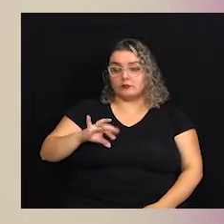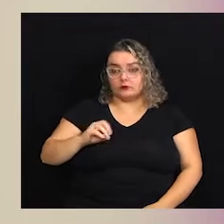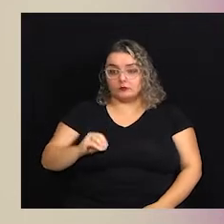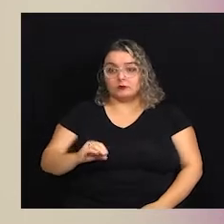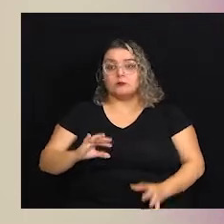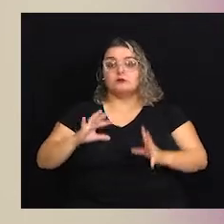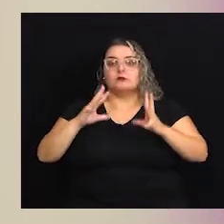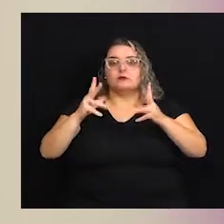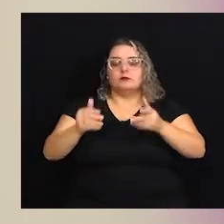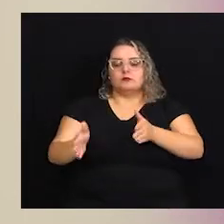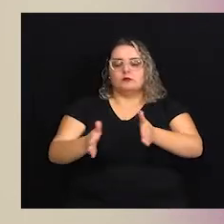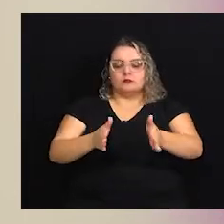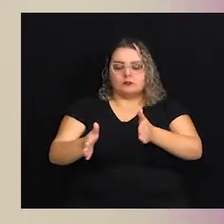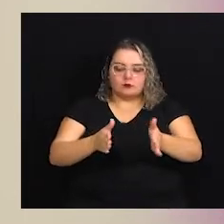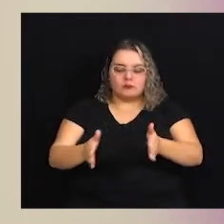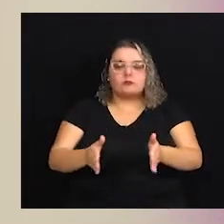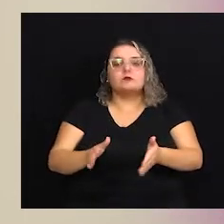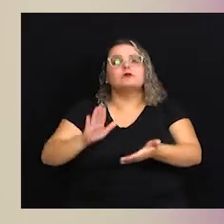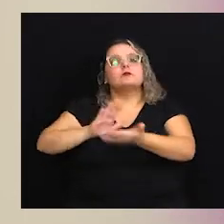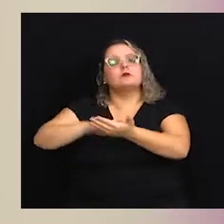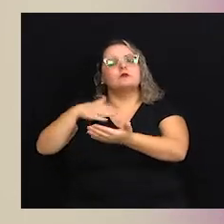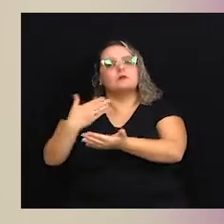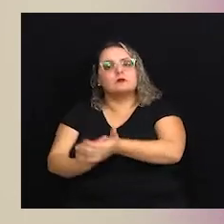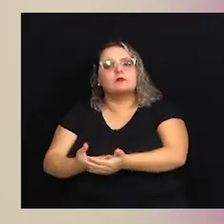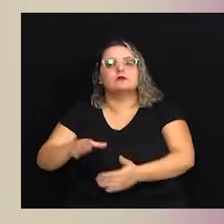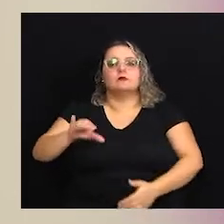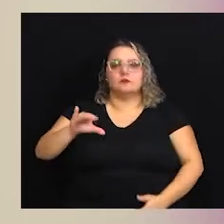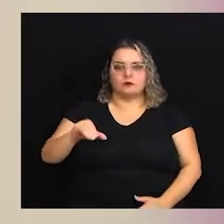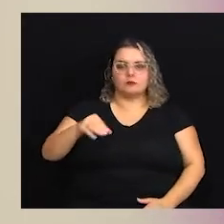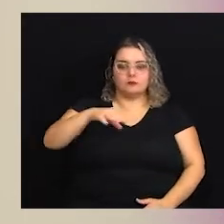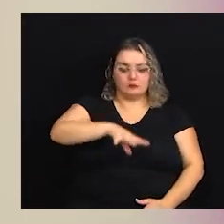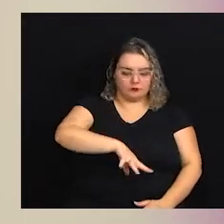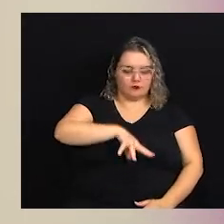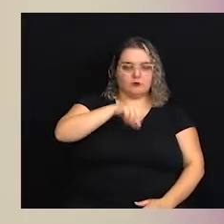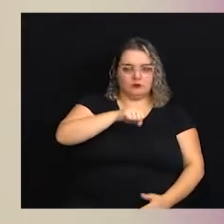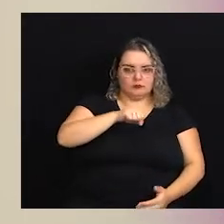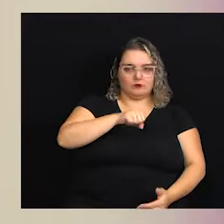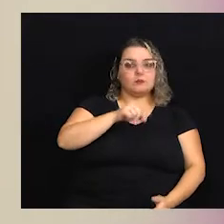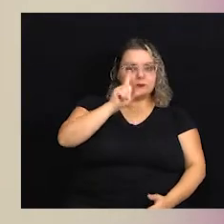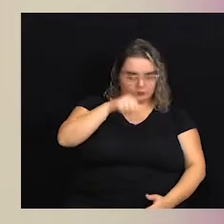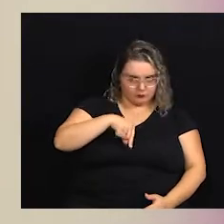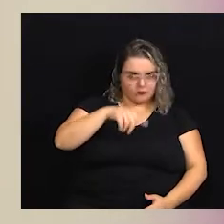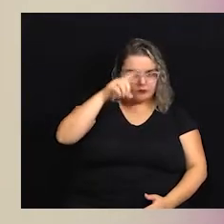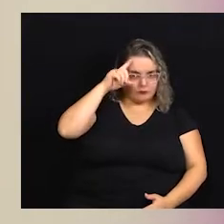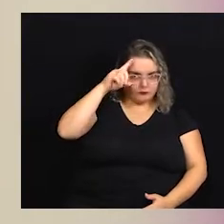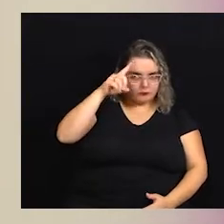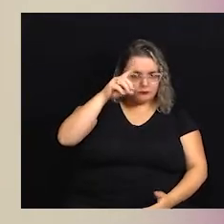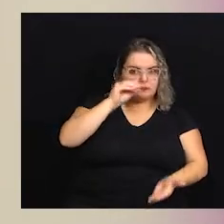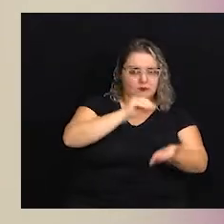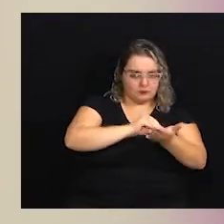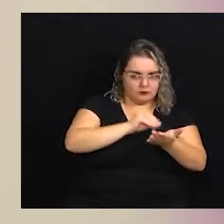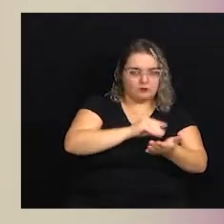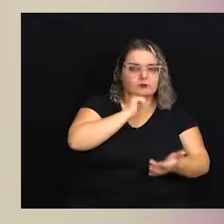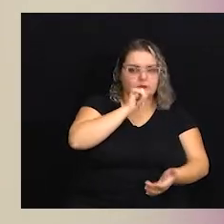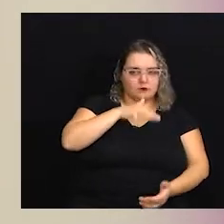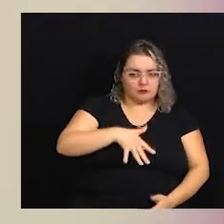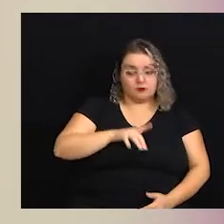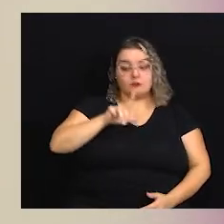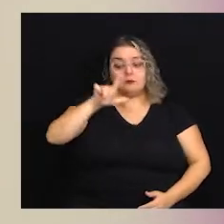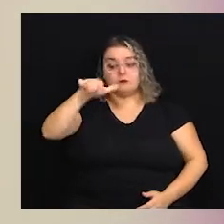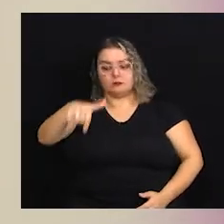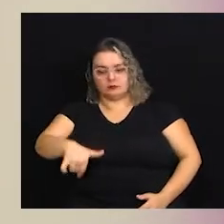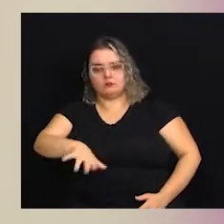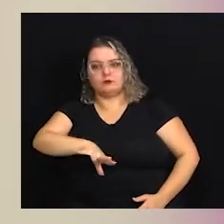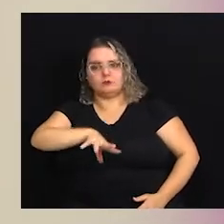pela medicina que inclui a pré-menopausa, a data da última menstruação, que é a menopausa, e a